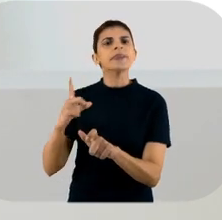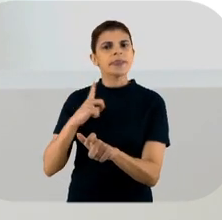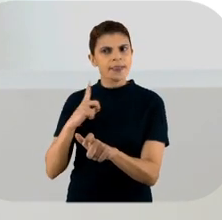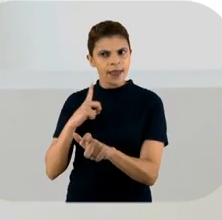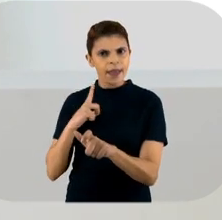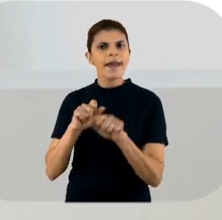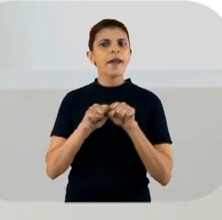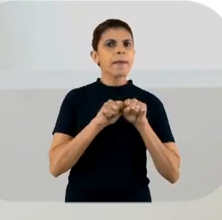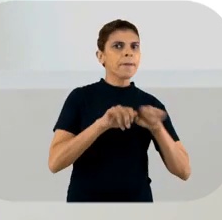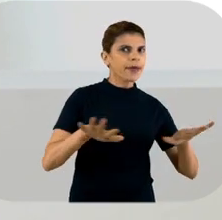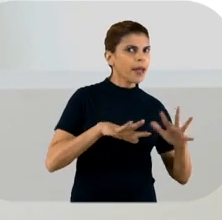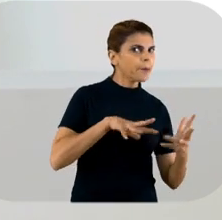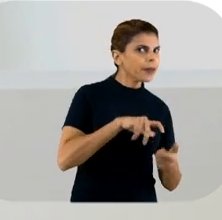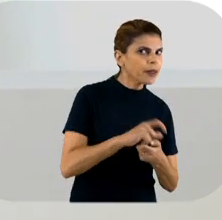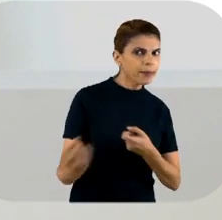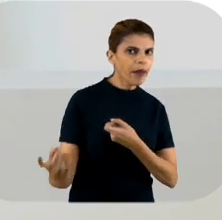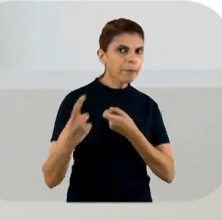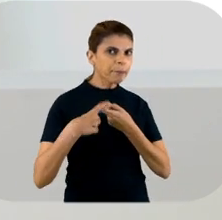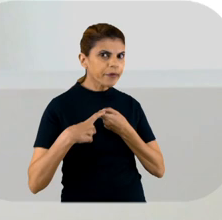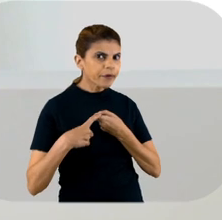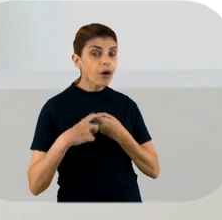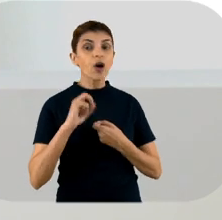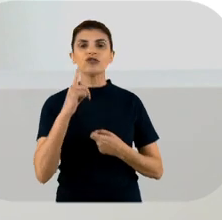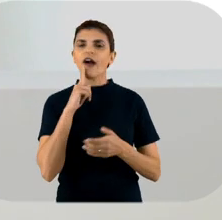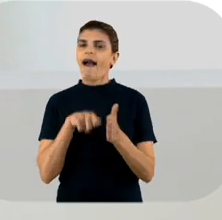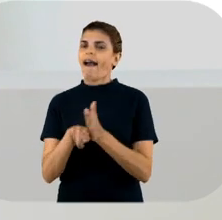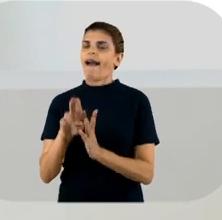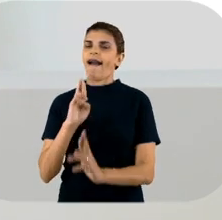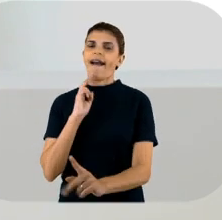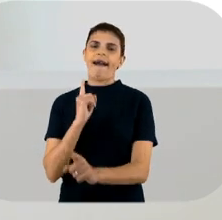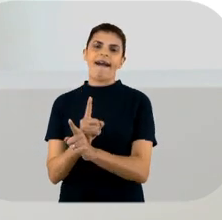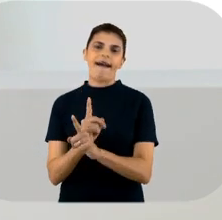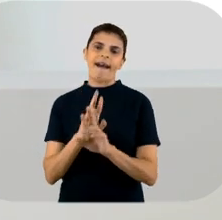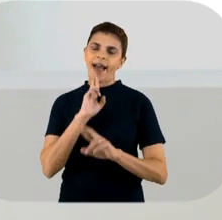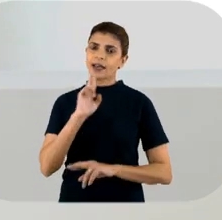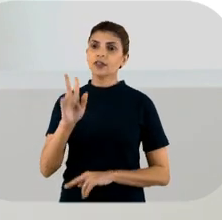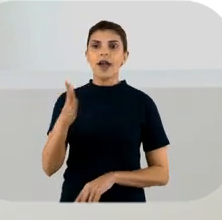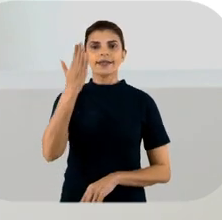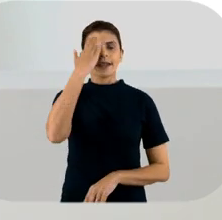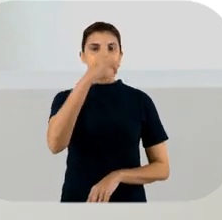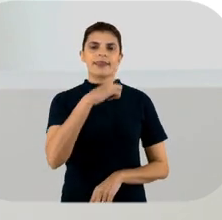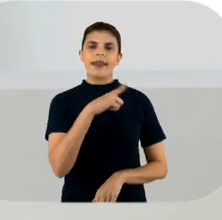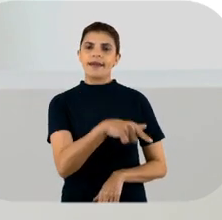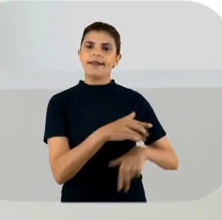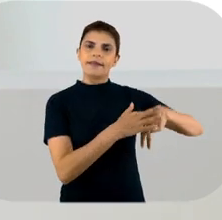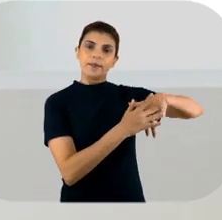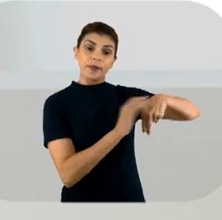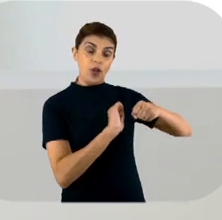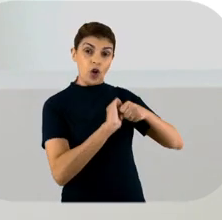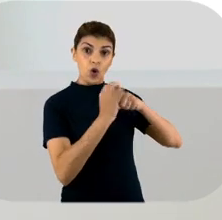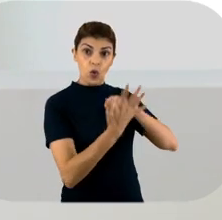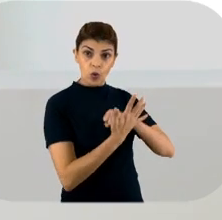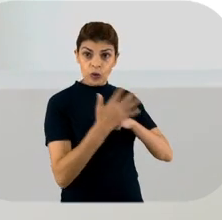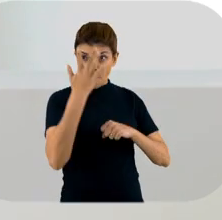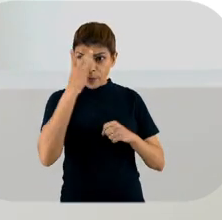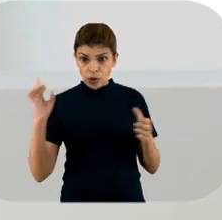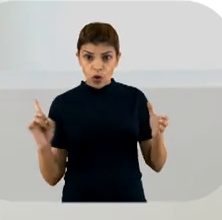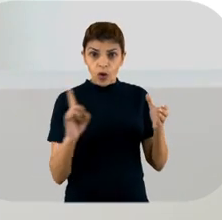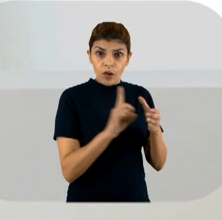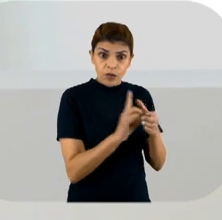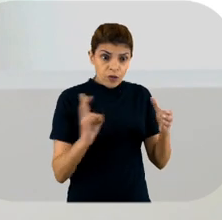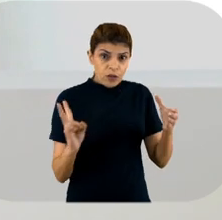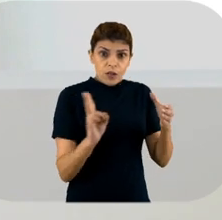um vínculo epidemiológico quando você já tem um diagnóstico. Então, você já sabe que uma pessoa tem coronavírus e todos os contactantes dela estão com